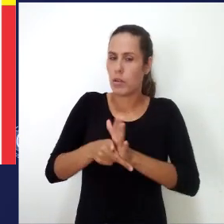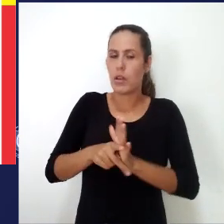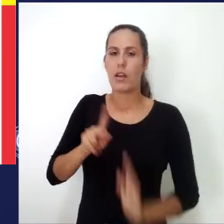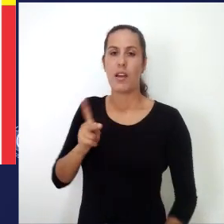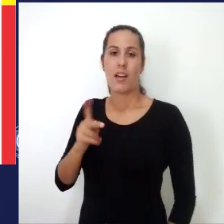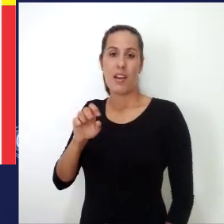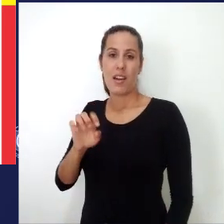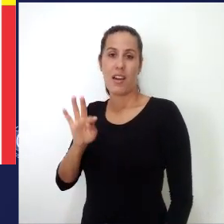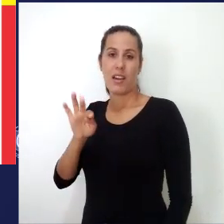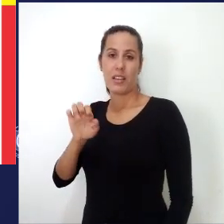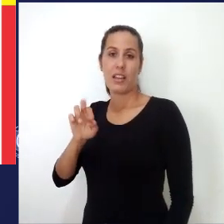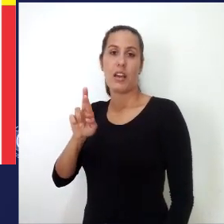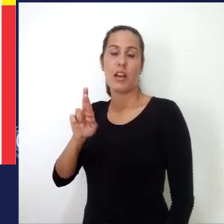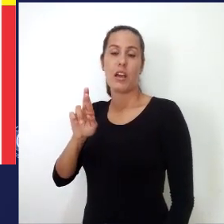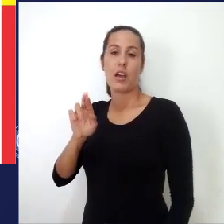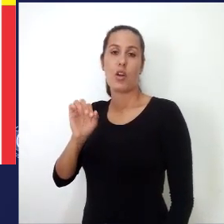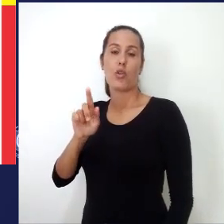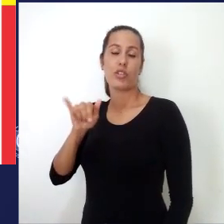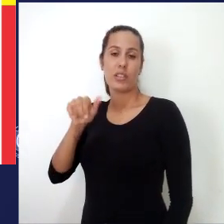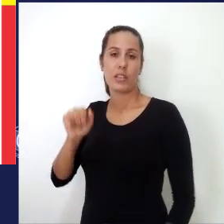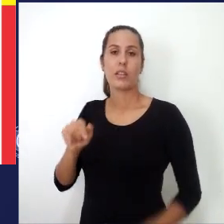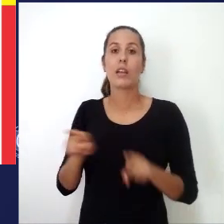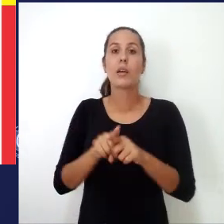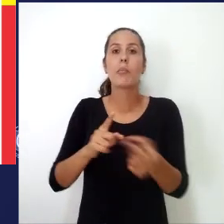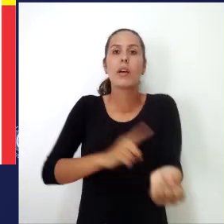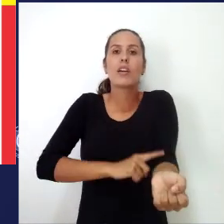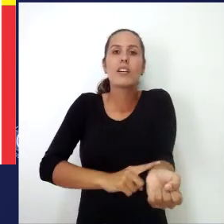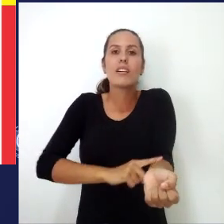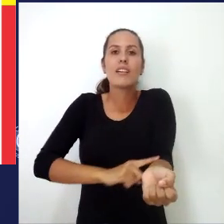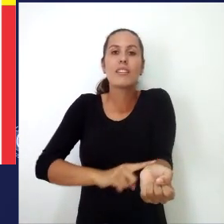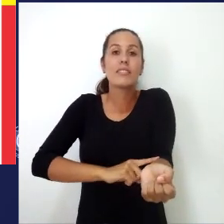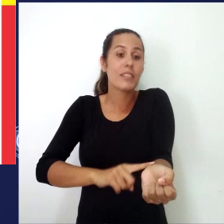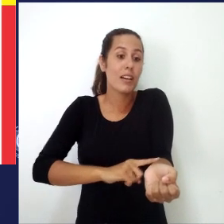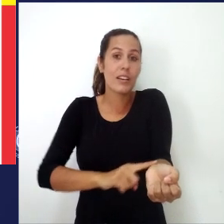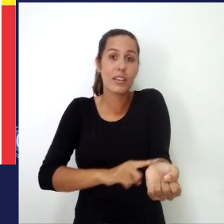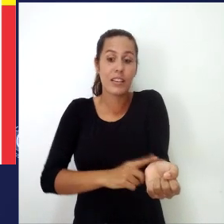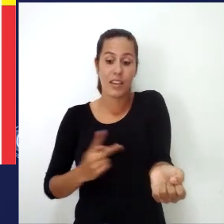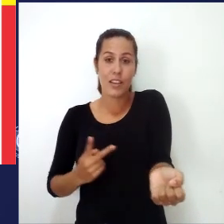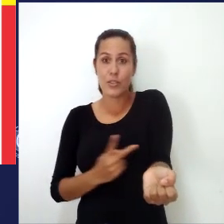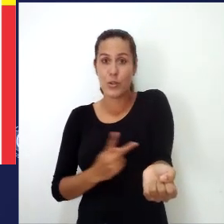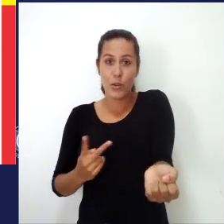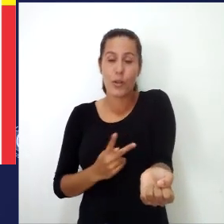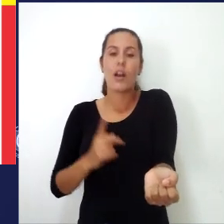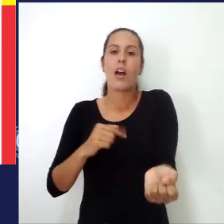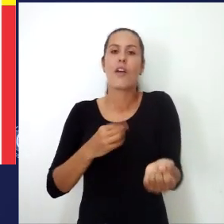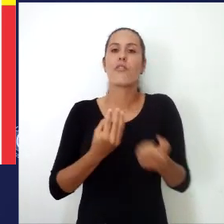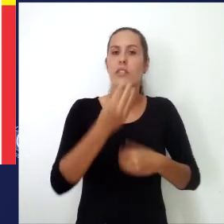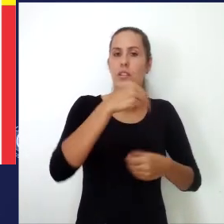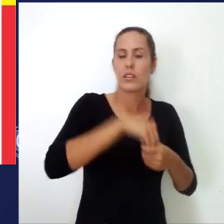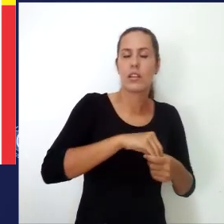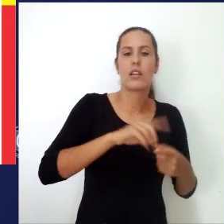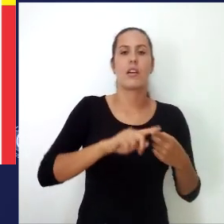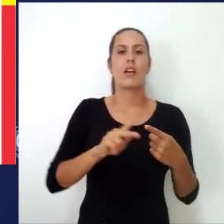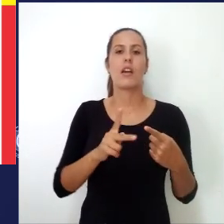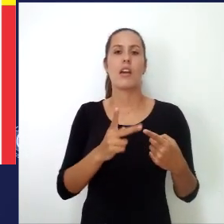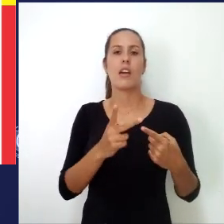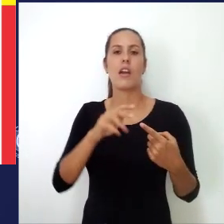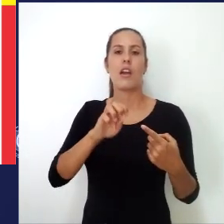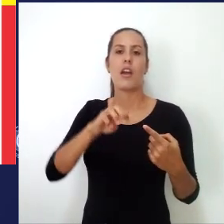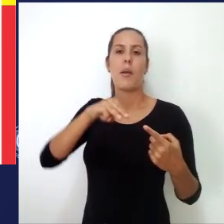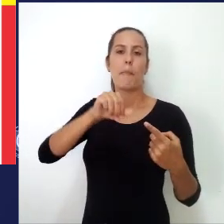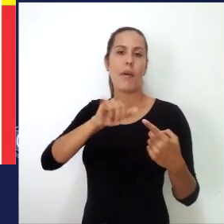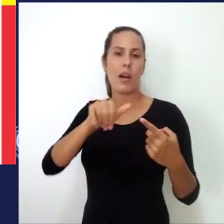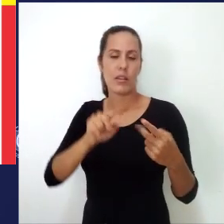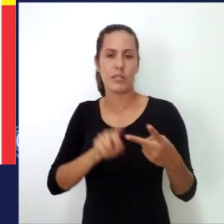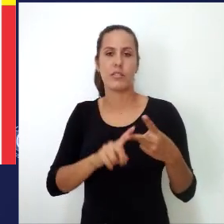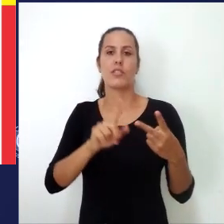os componentes. E tem o sangue. No sangue você sabe que existem as hemácias, os glóbulos brancos,